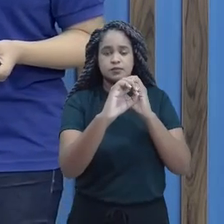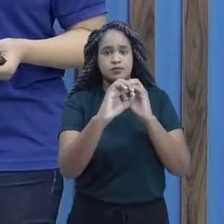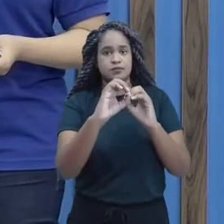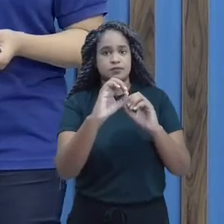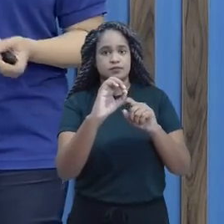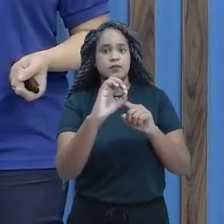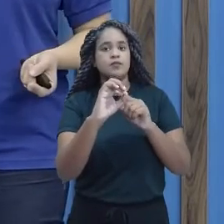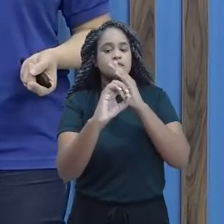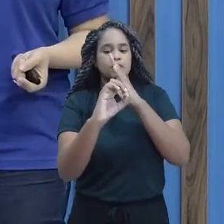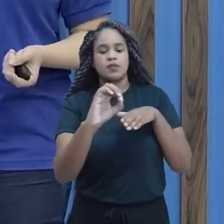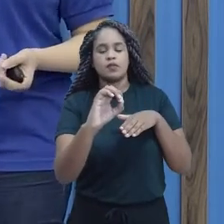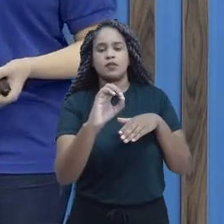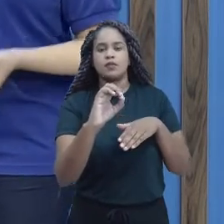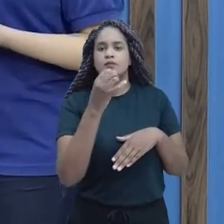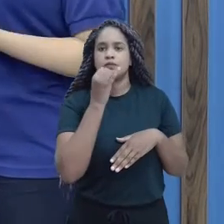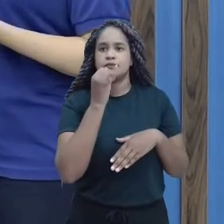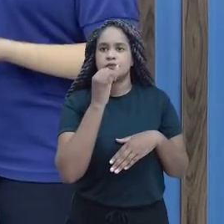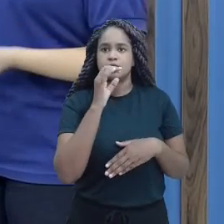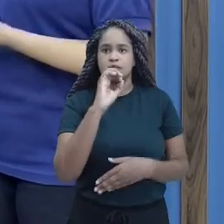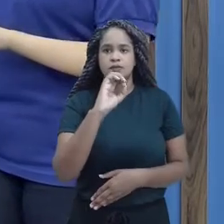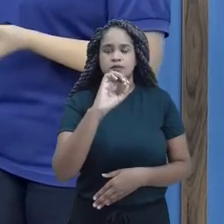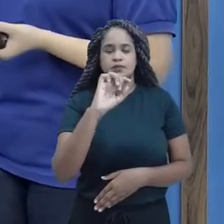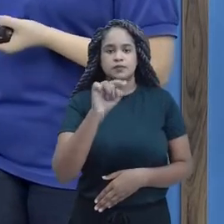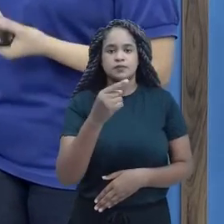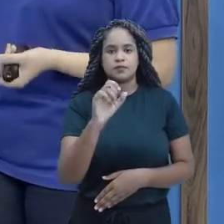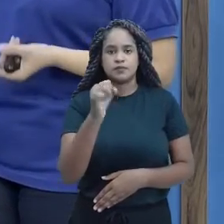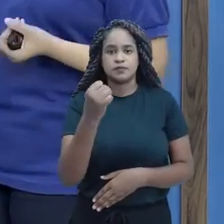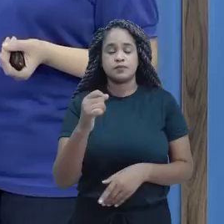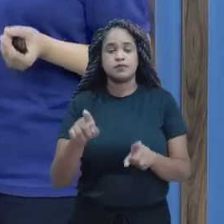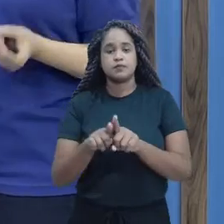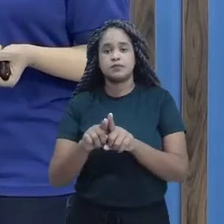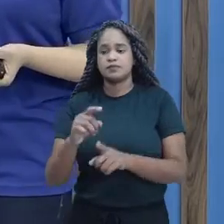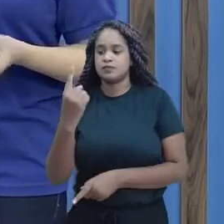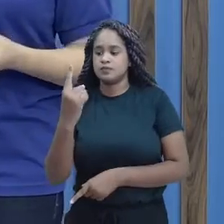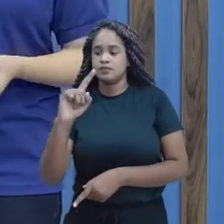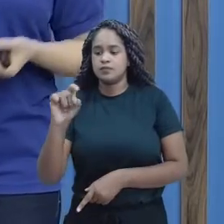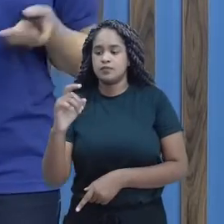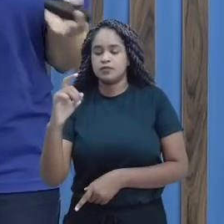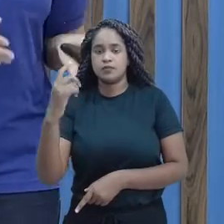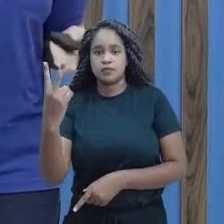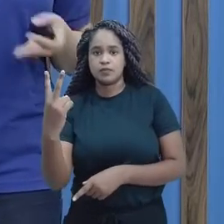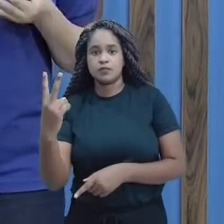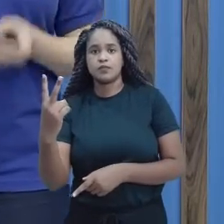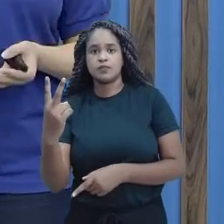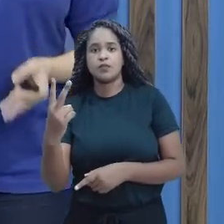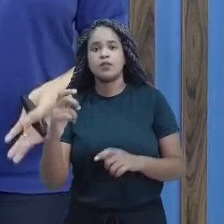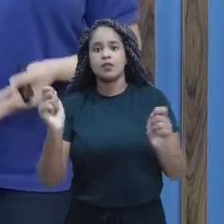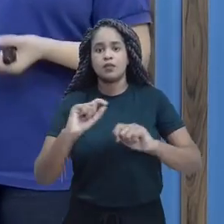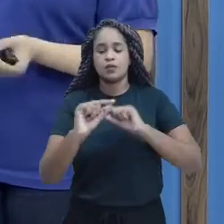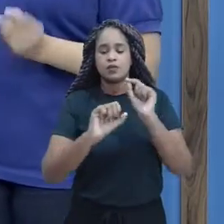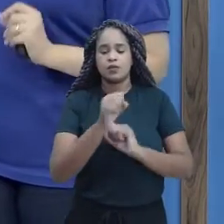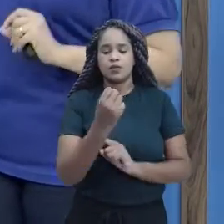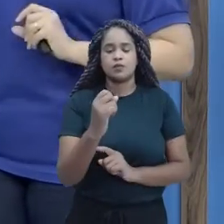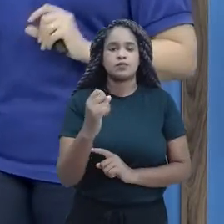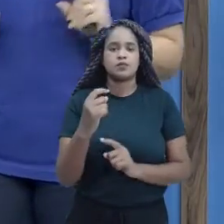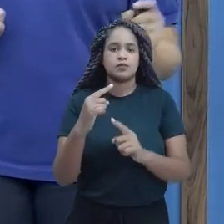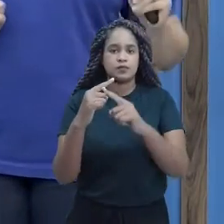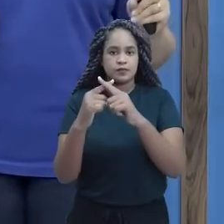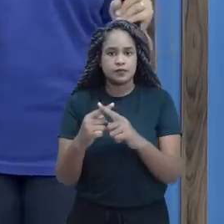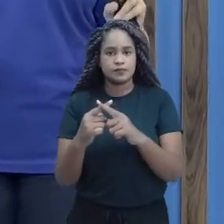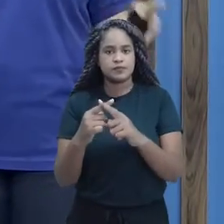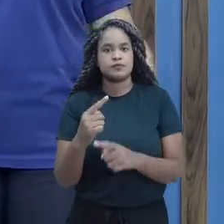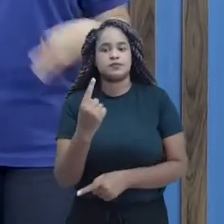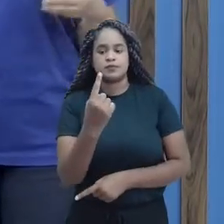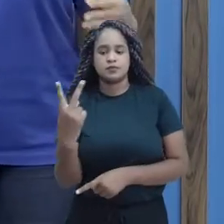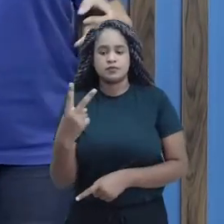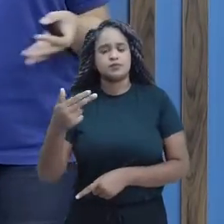casa decimal do 0,8, elimino uma casa decimal do 1,2 e ficaria 8 vezes 12, que também vai dar